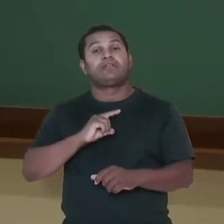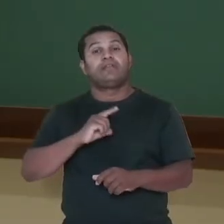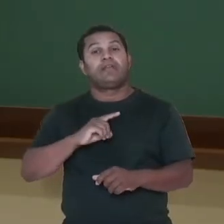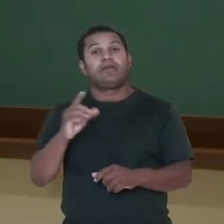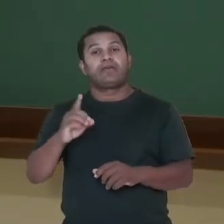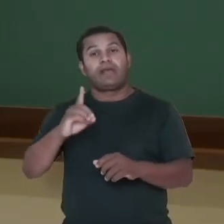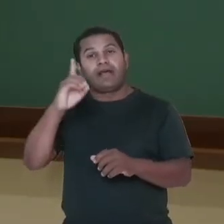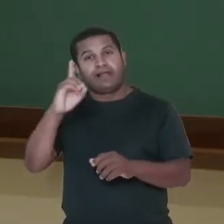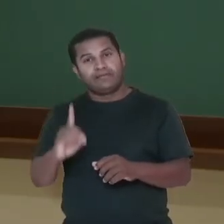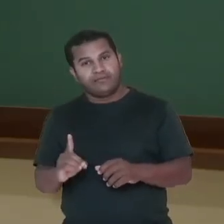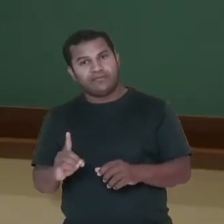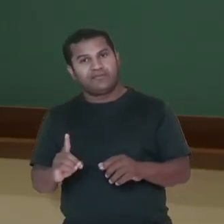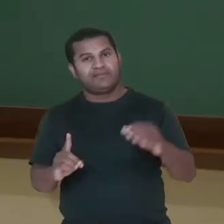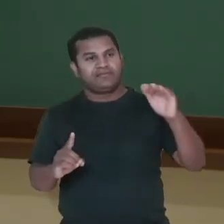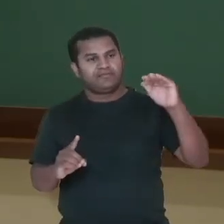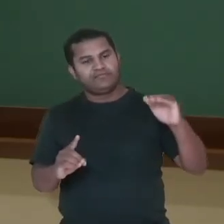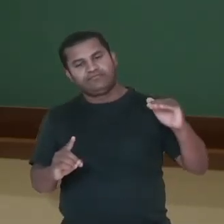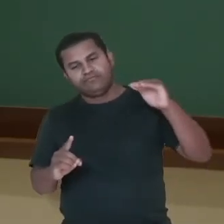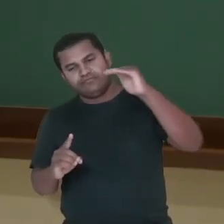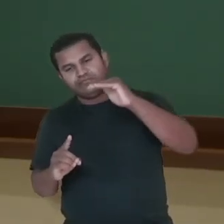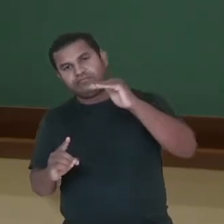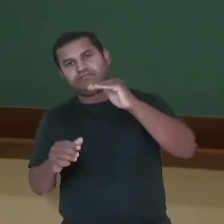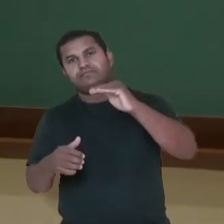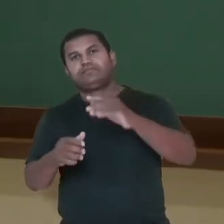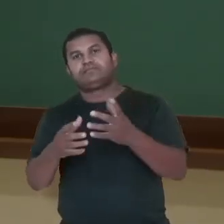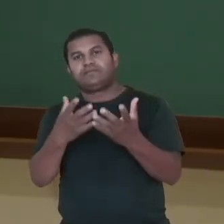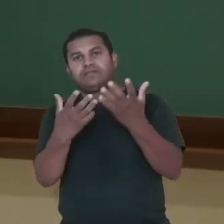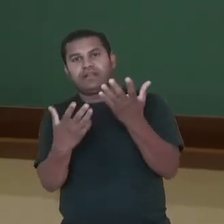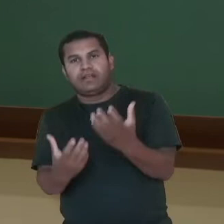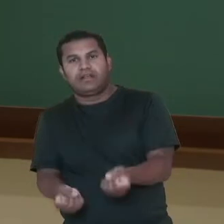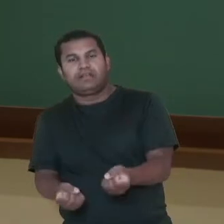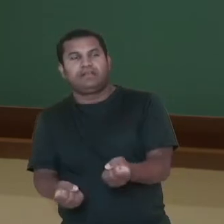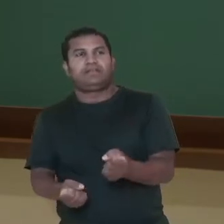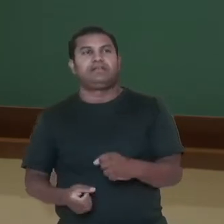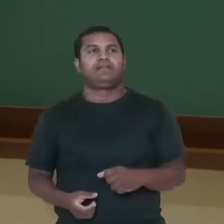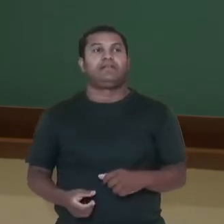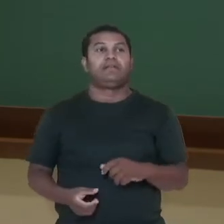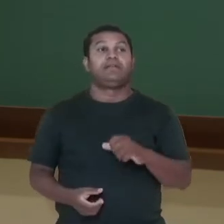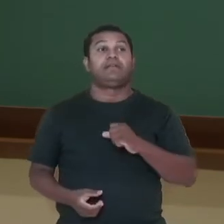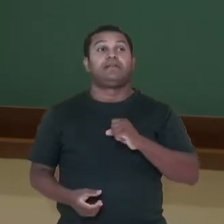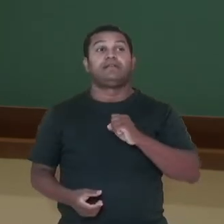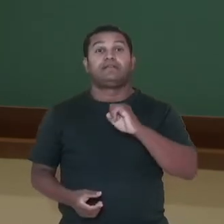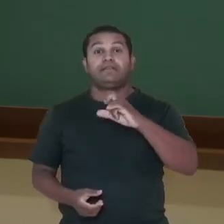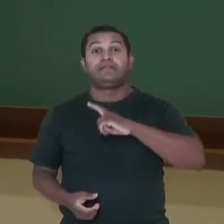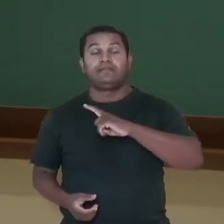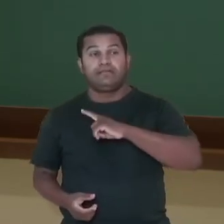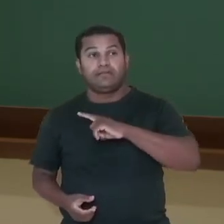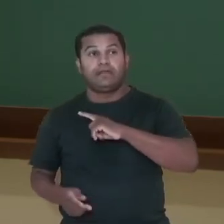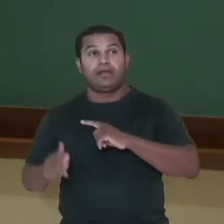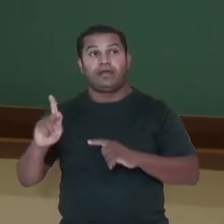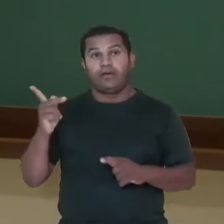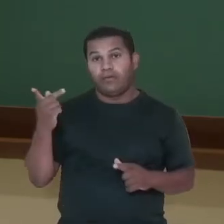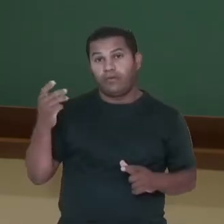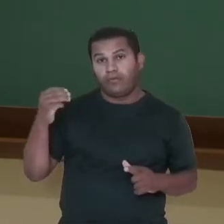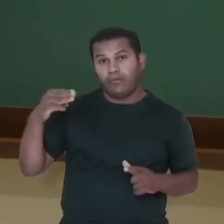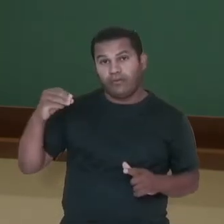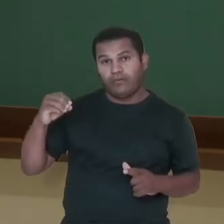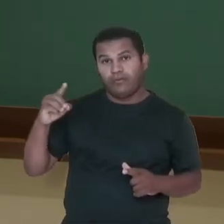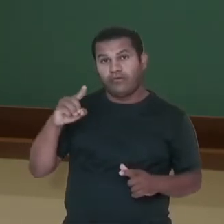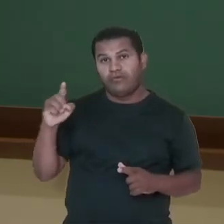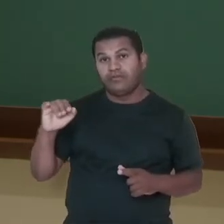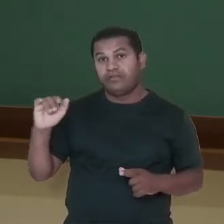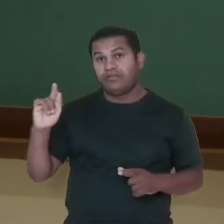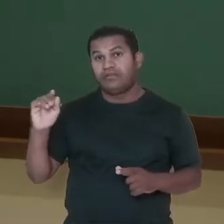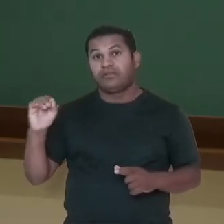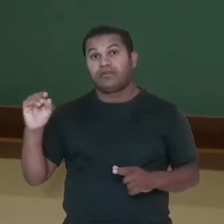vai manifestar a sua característica se ele estiver em homozigose recessiva, azinho. Também